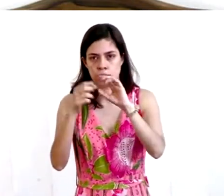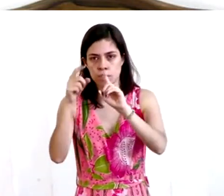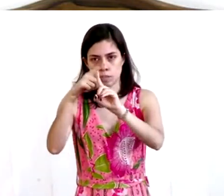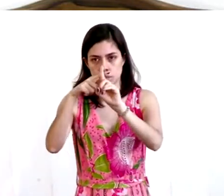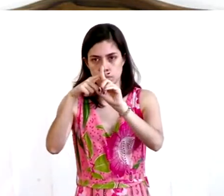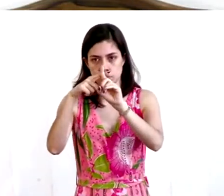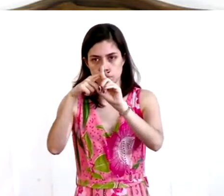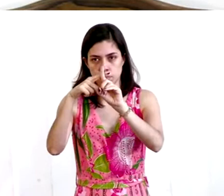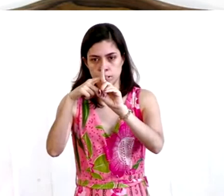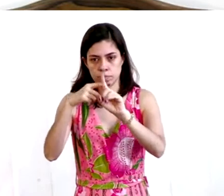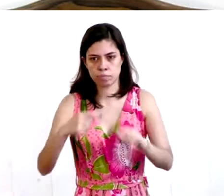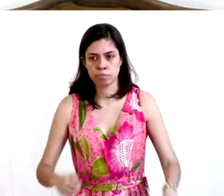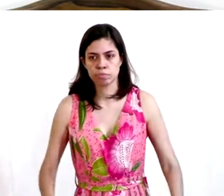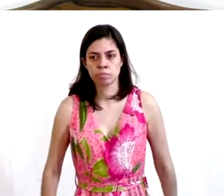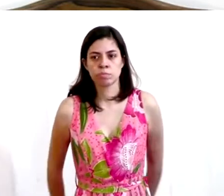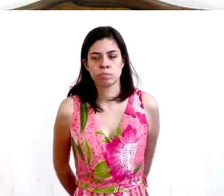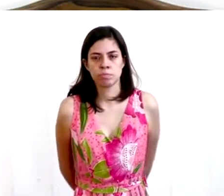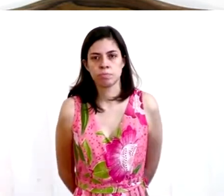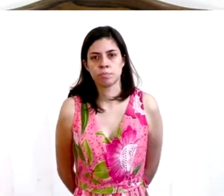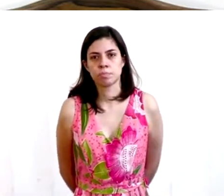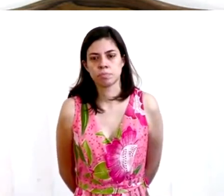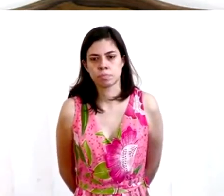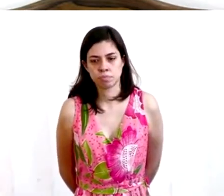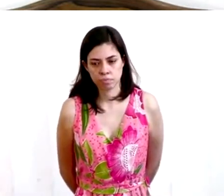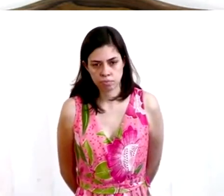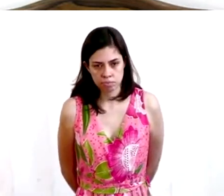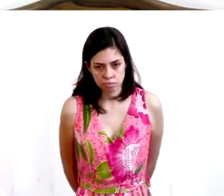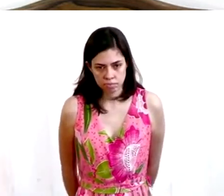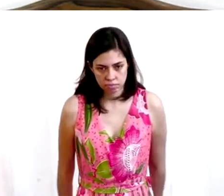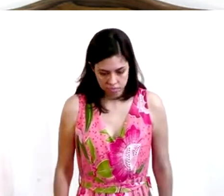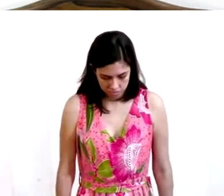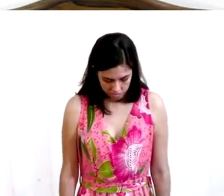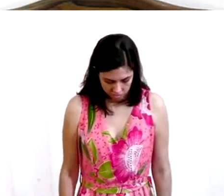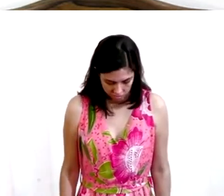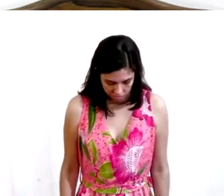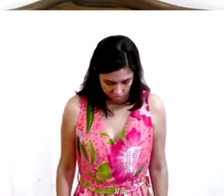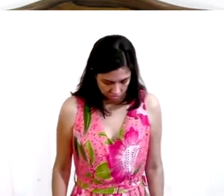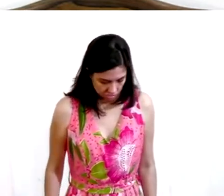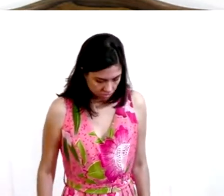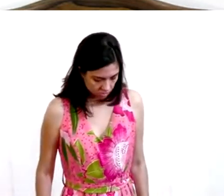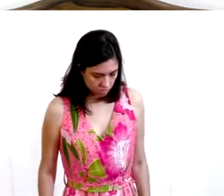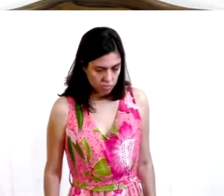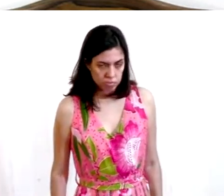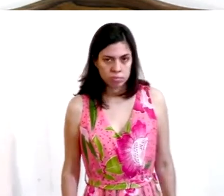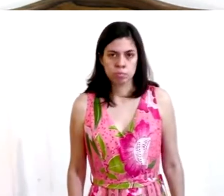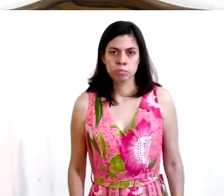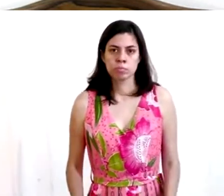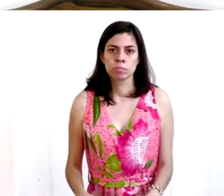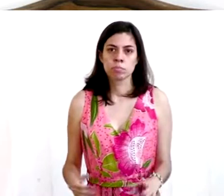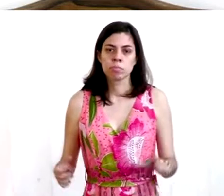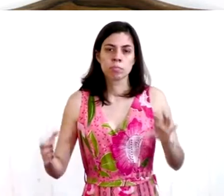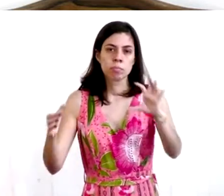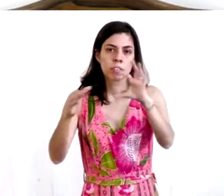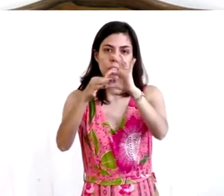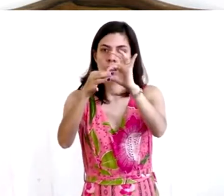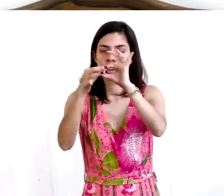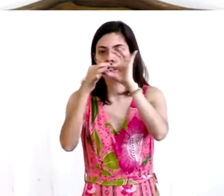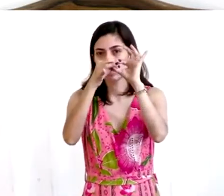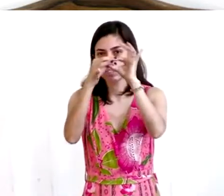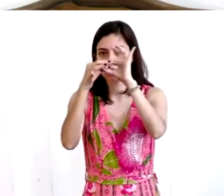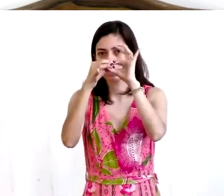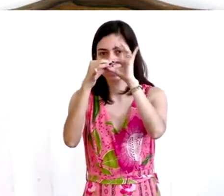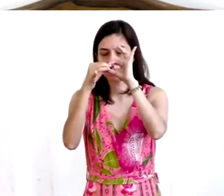as crianças entenderem isso, entenderem que há uma conexão possível, a cruz